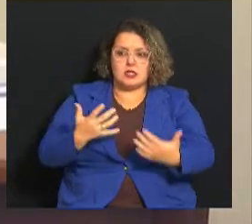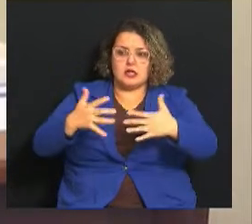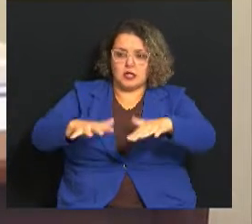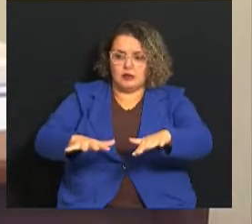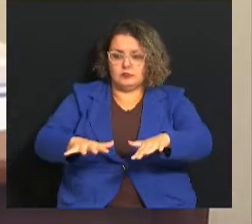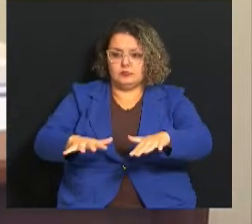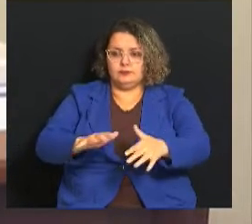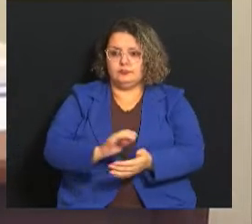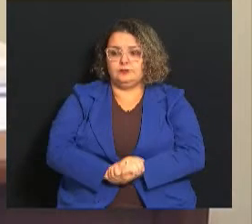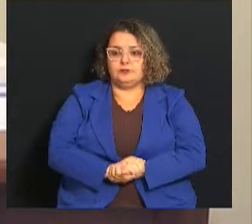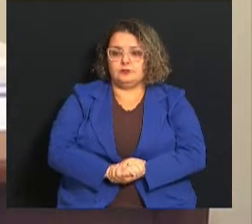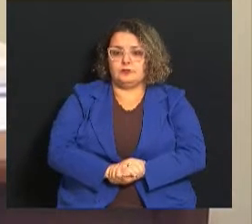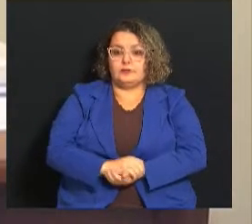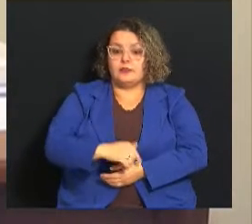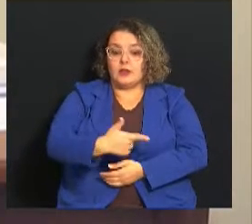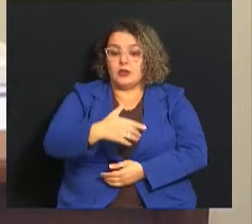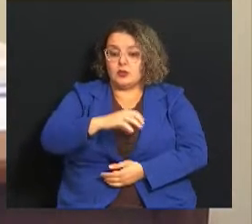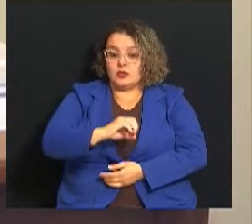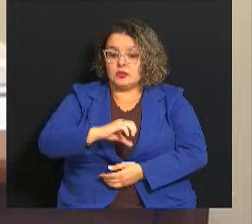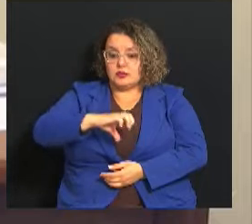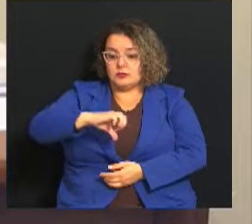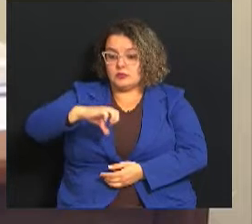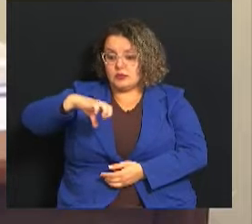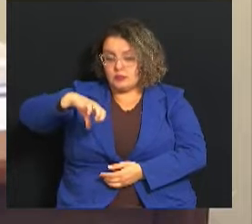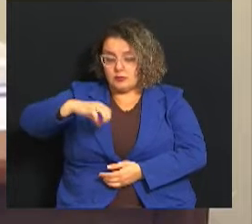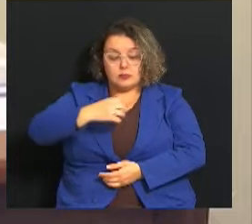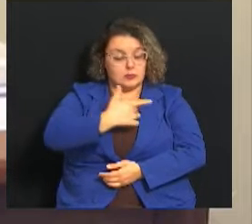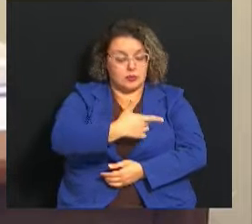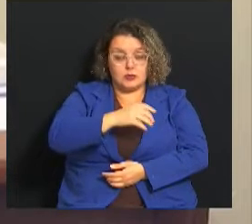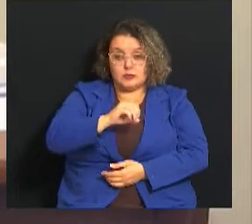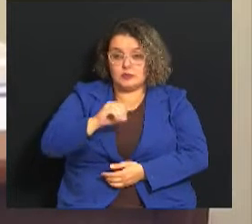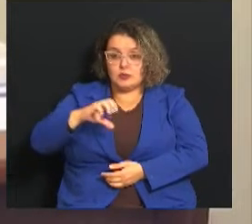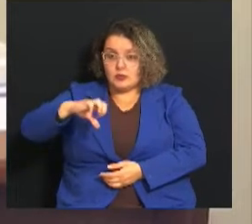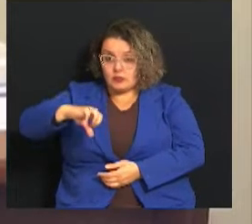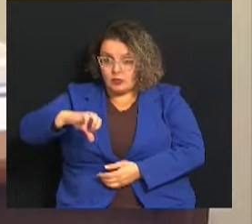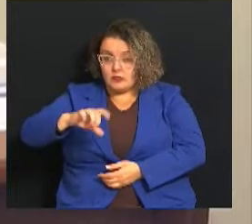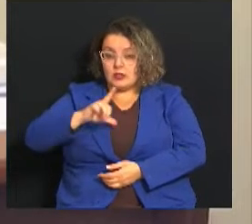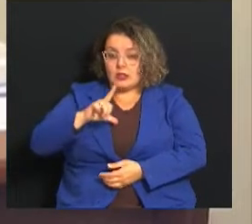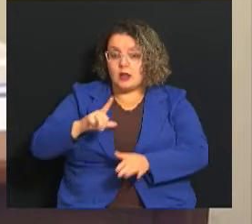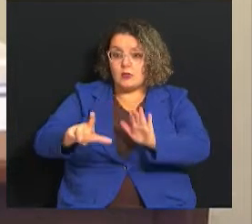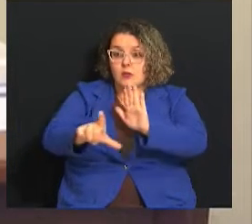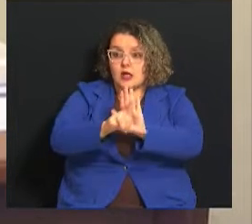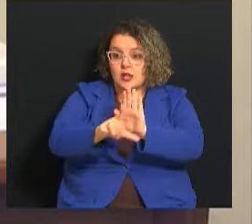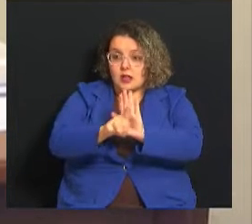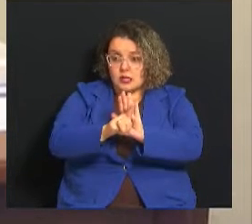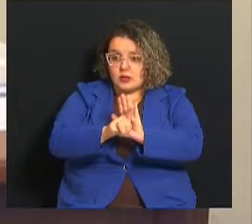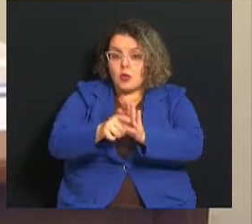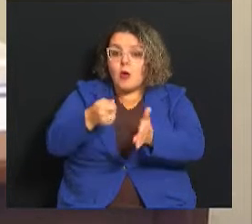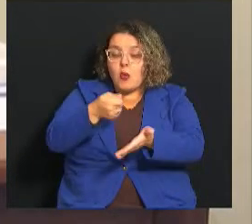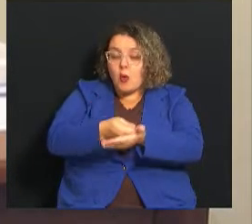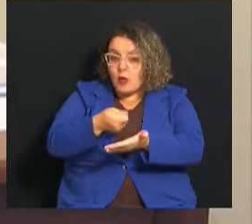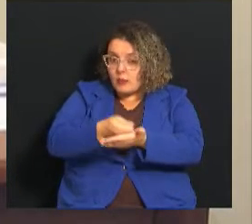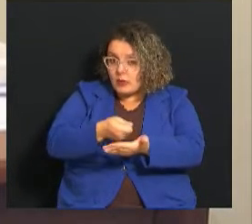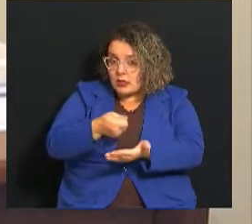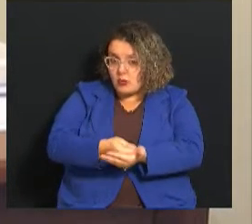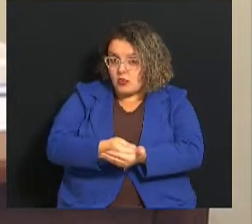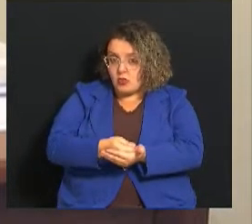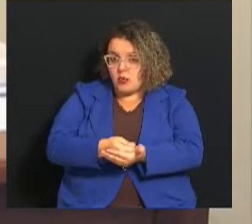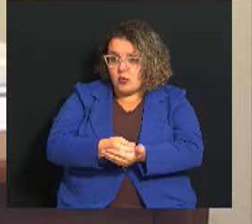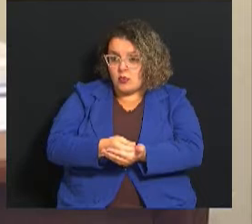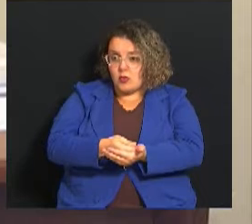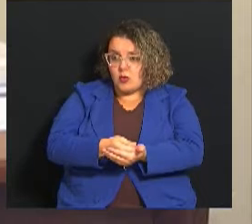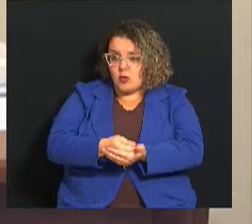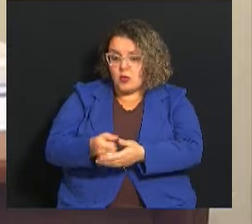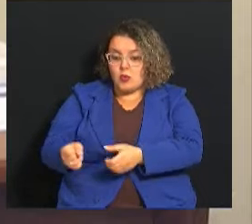Desde 2009, tem uma legislação que obrigou o